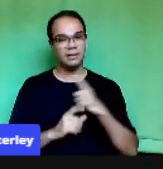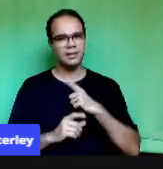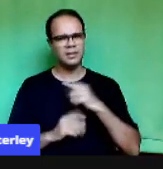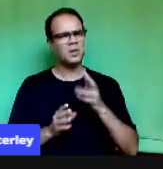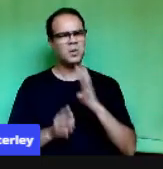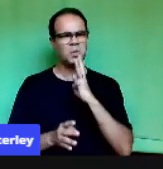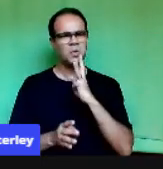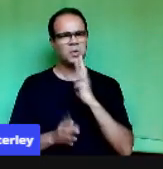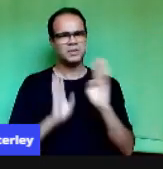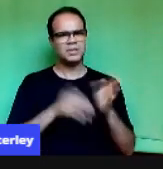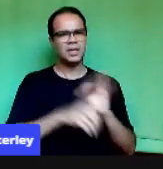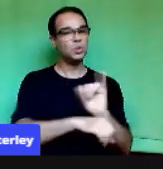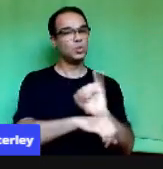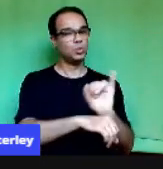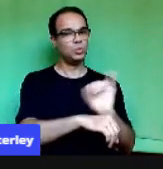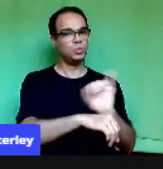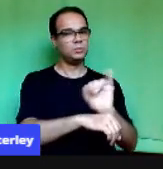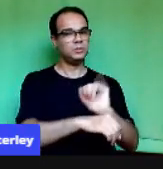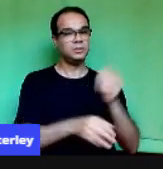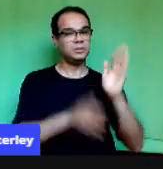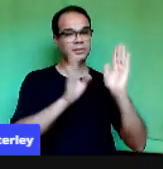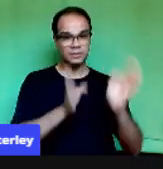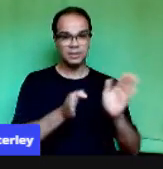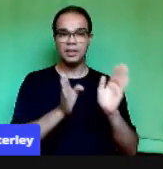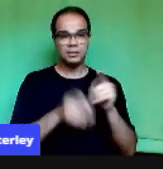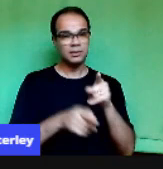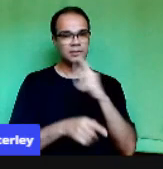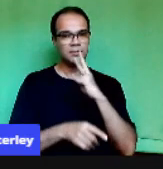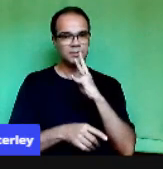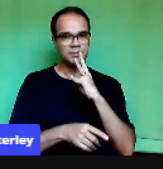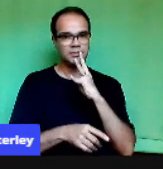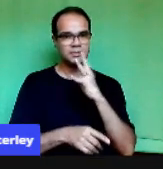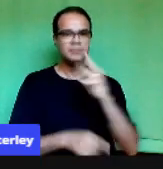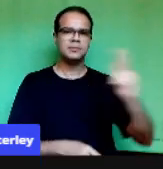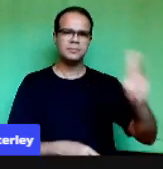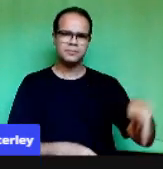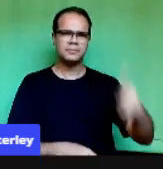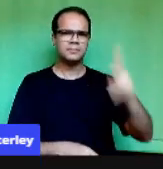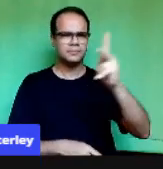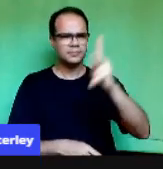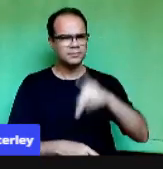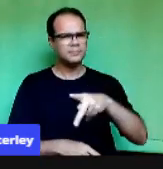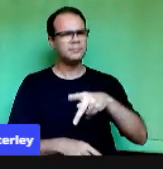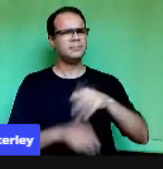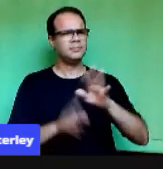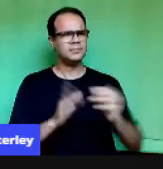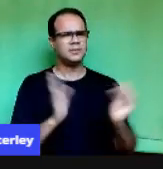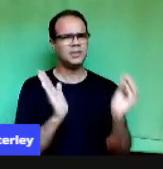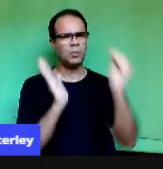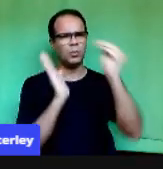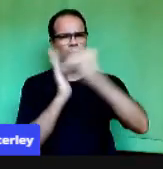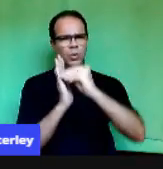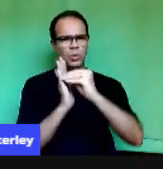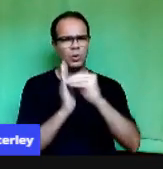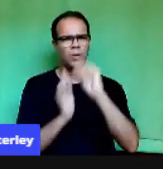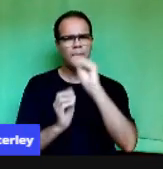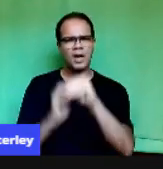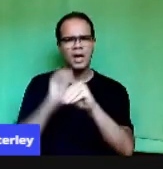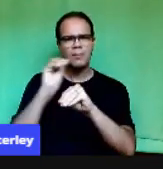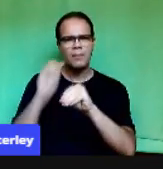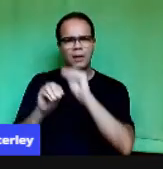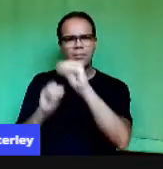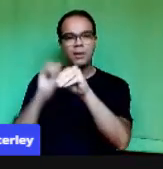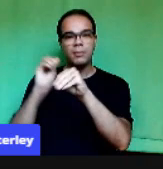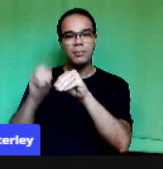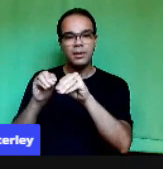ele é desenvolvido pela Secretaria, mas também os professores colocam atividades complementares e algumas das